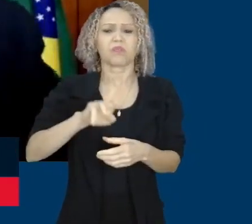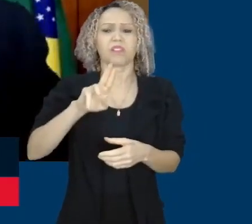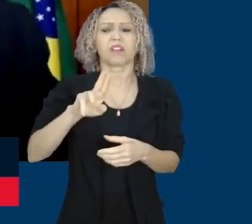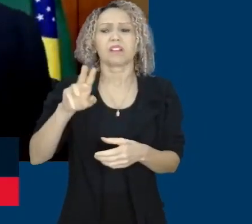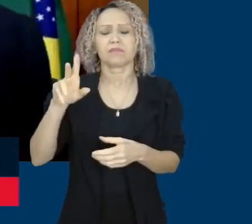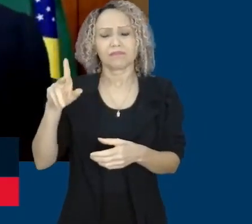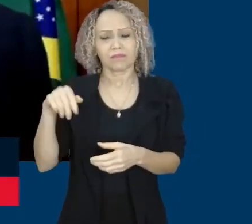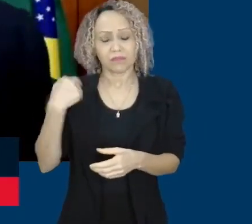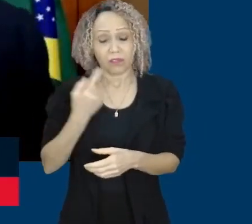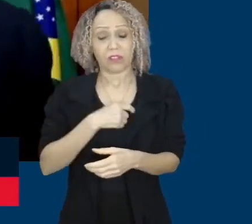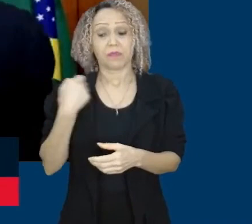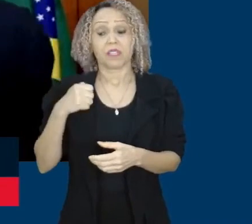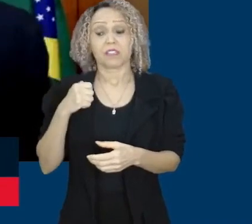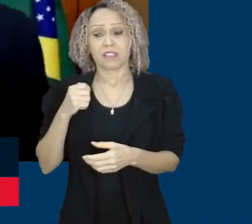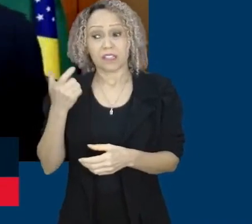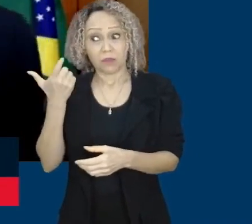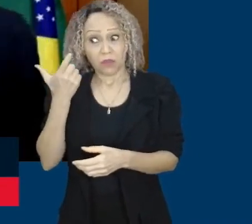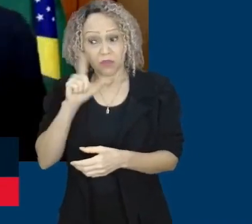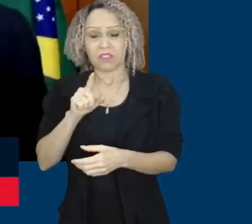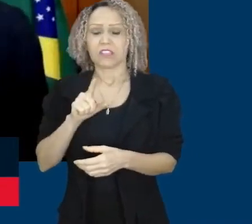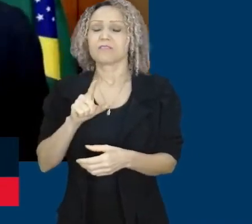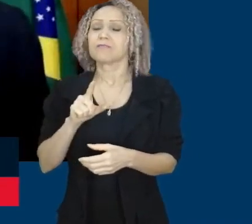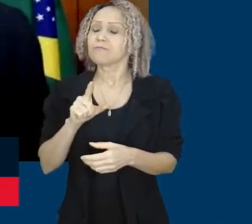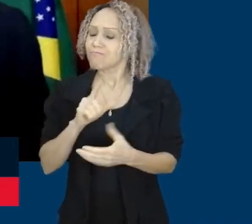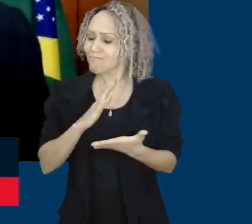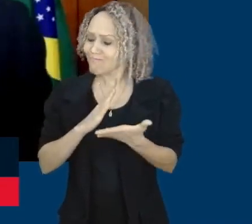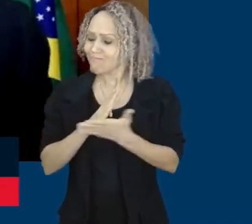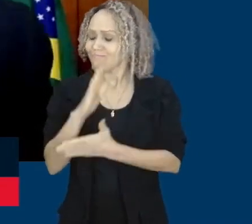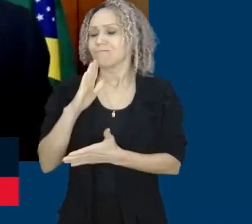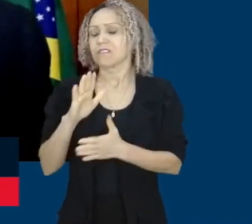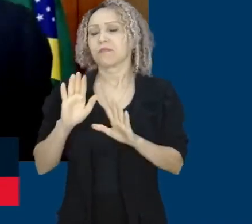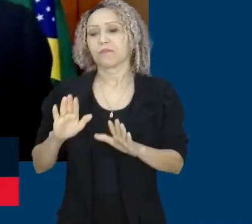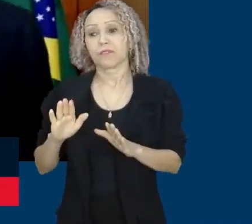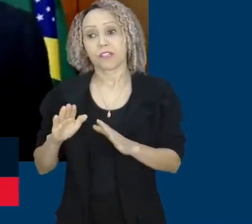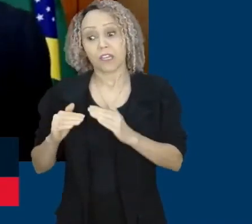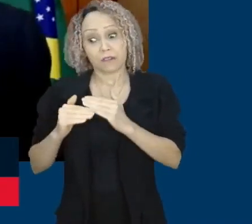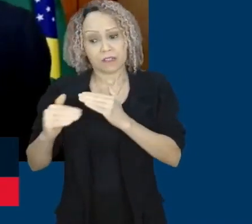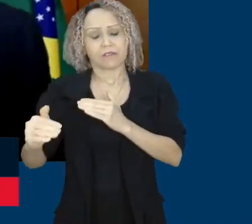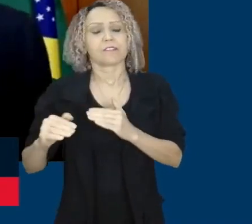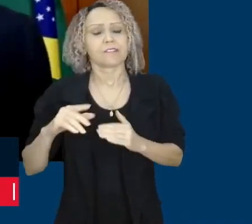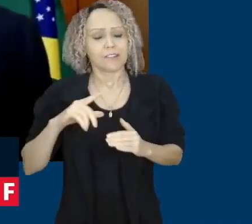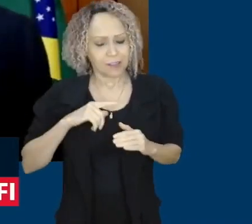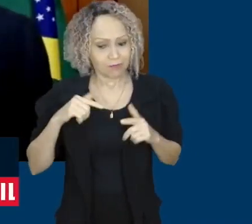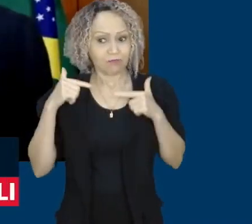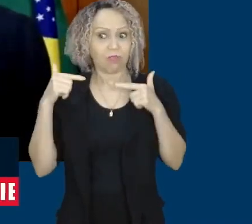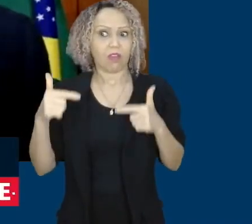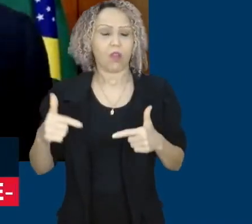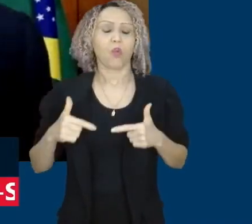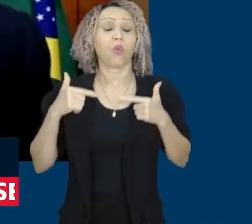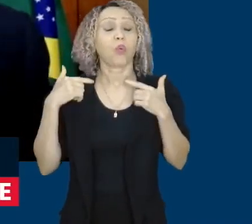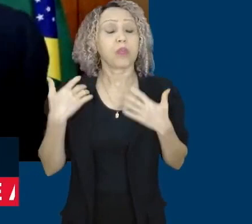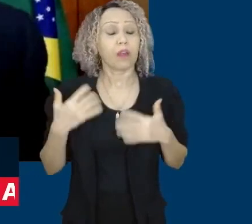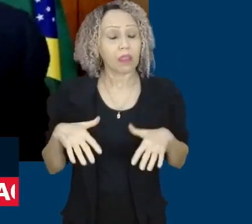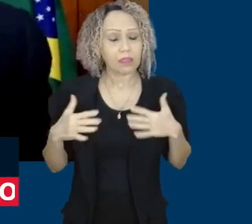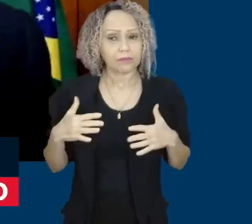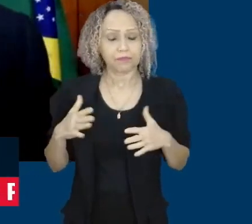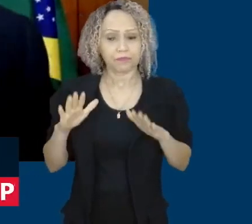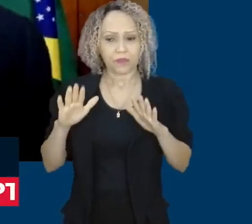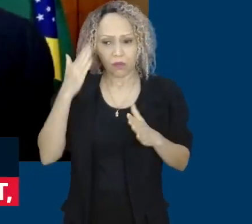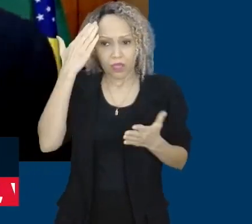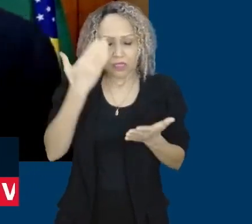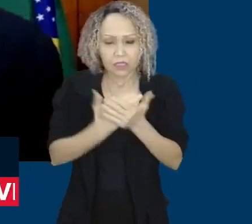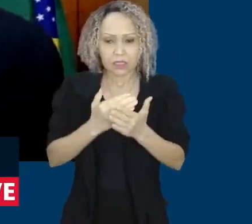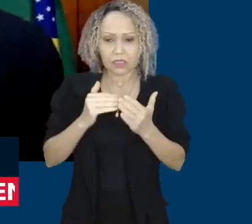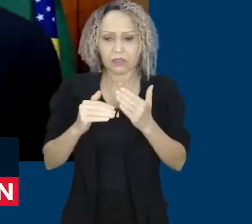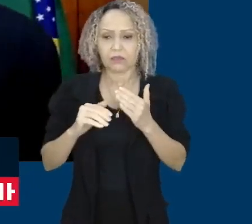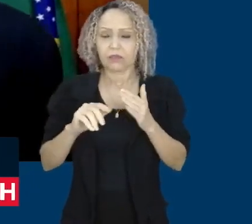muitas lutas ainda pela frente. E eu acredito que a grande desafio agora, essa semana e a semana que vem, é sim aprovar a emenda